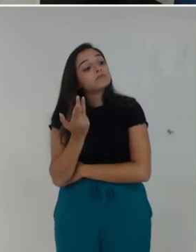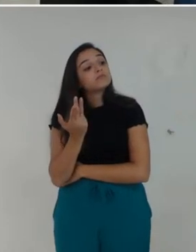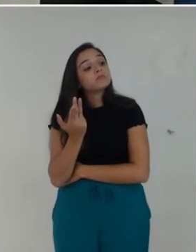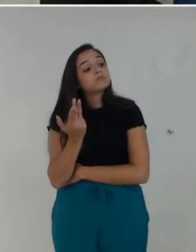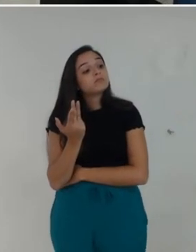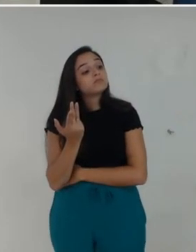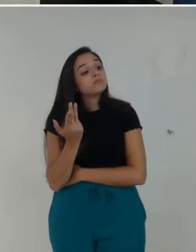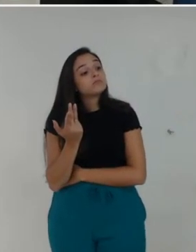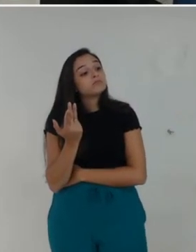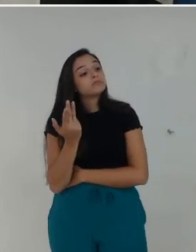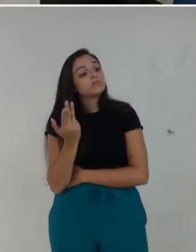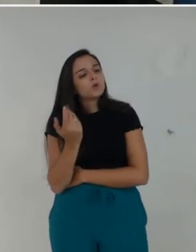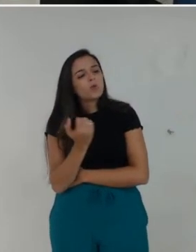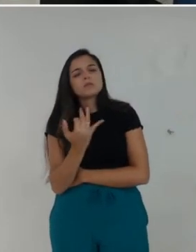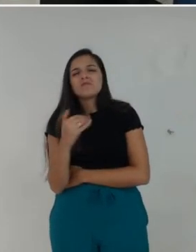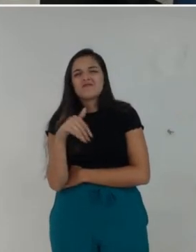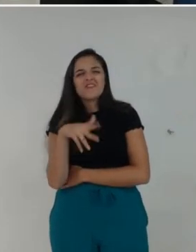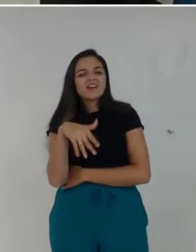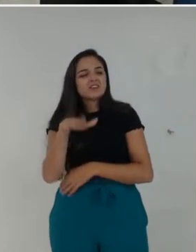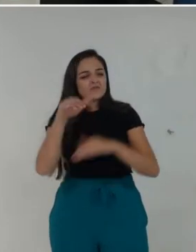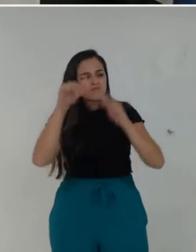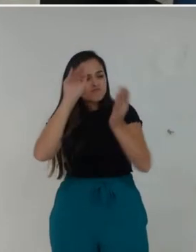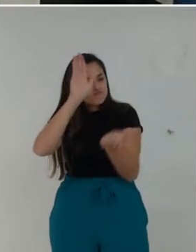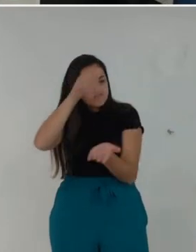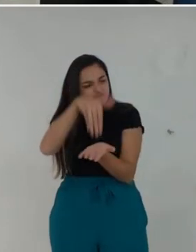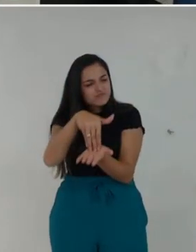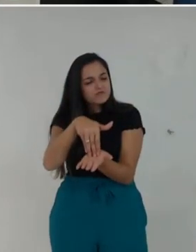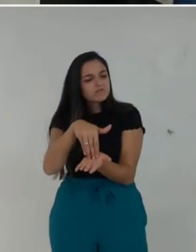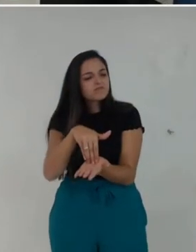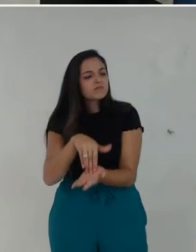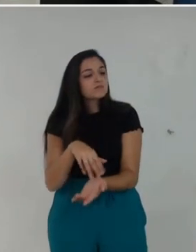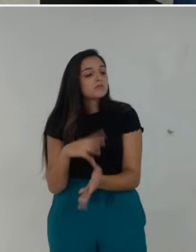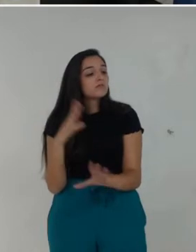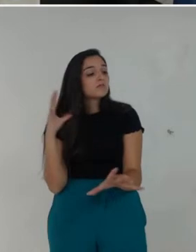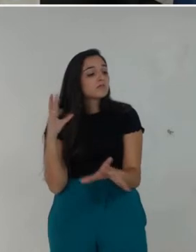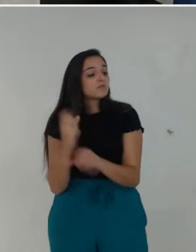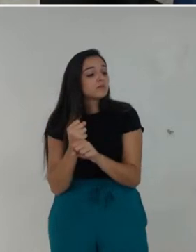quantos verbetes pode ir até o final. São